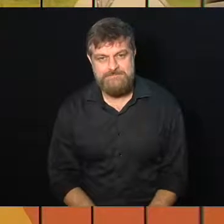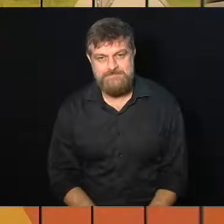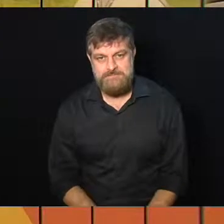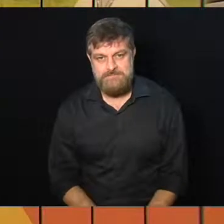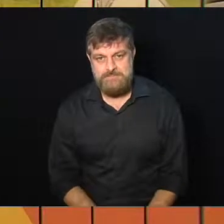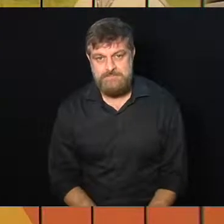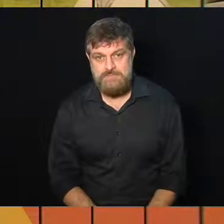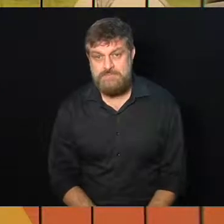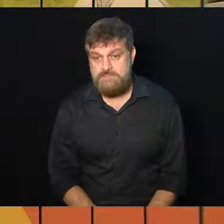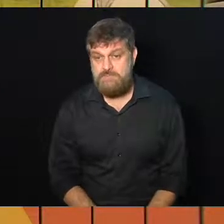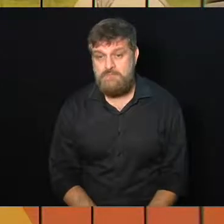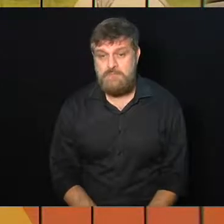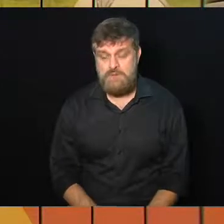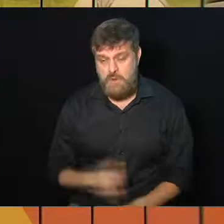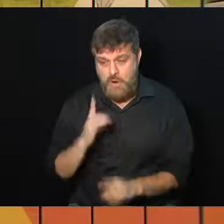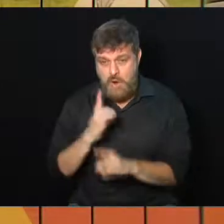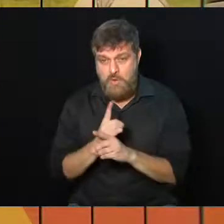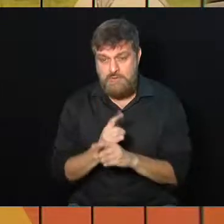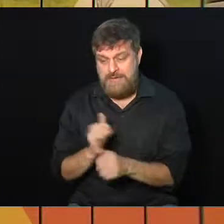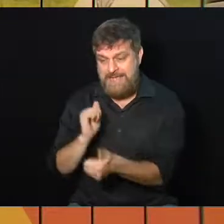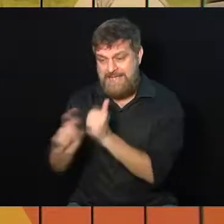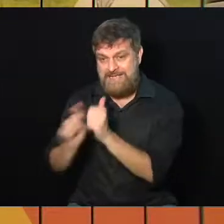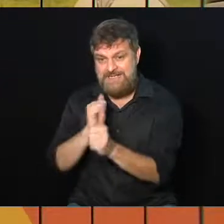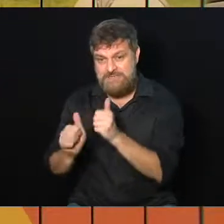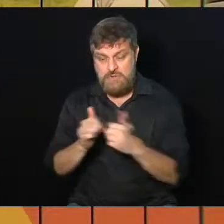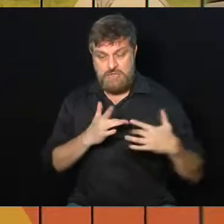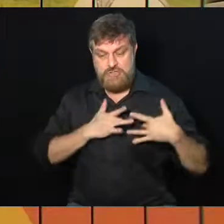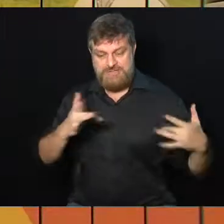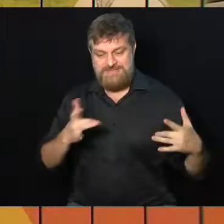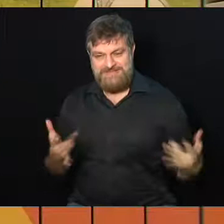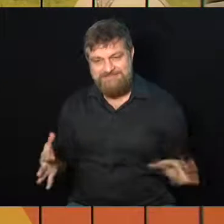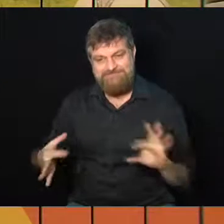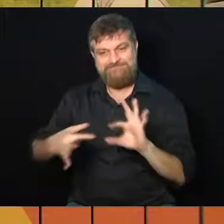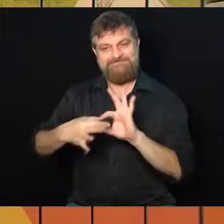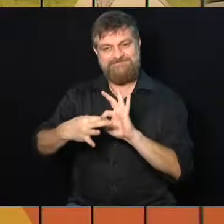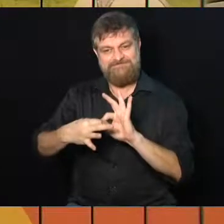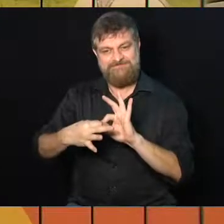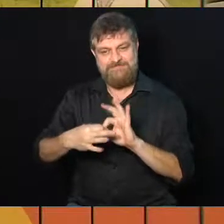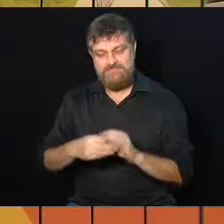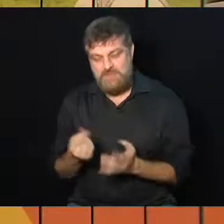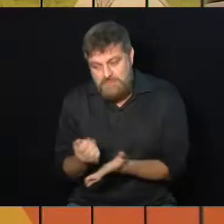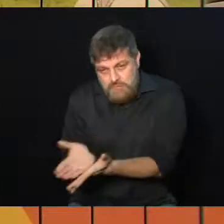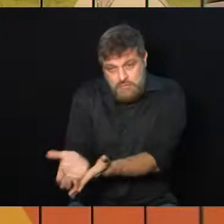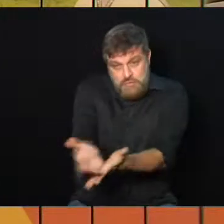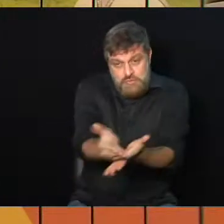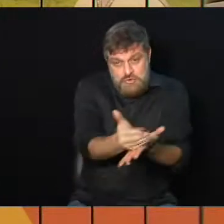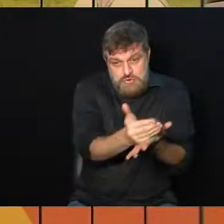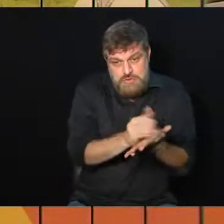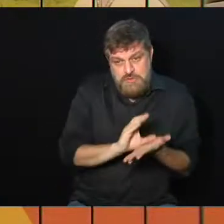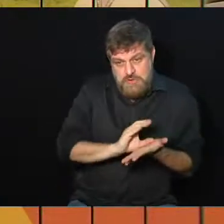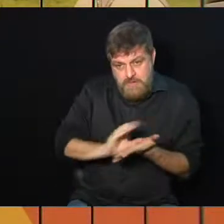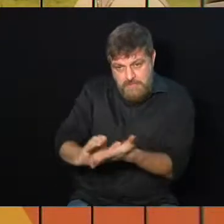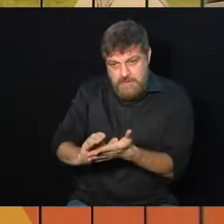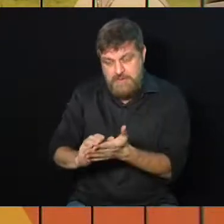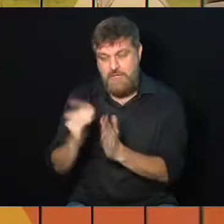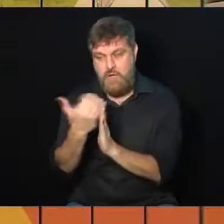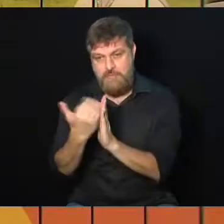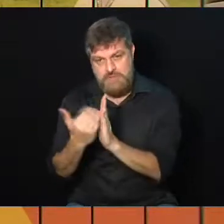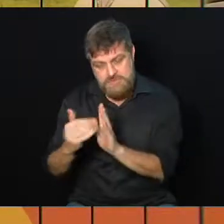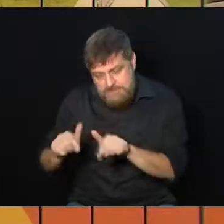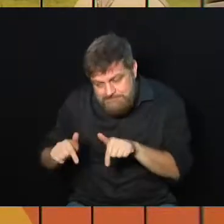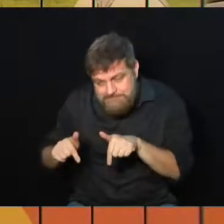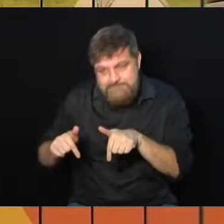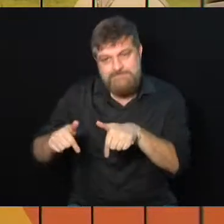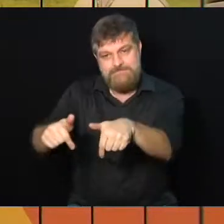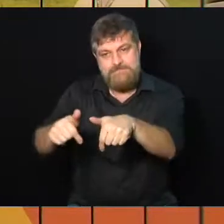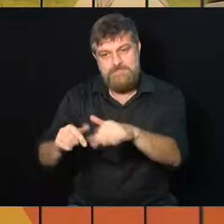3746-7994. É um evento que une esporte e solidariedade, cuja renda é revertida à continuidade dos